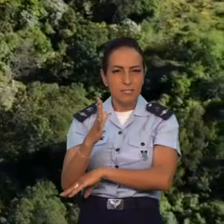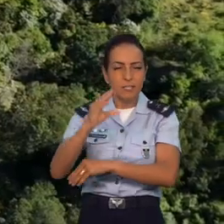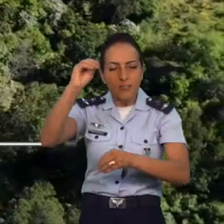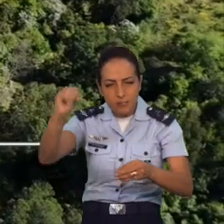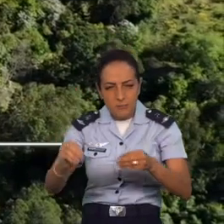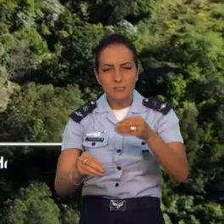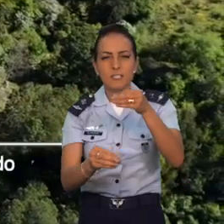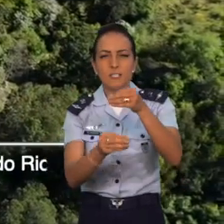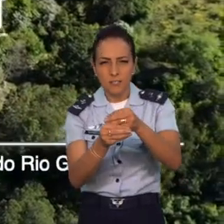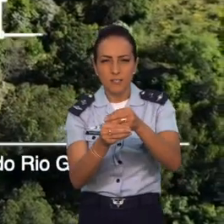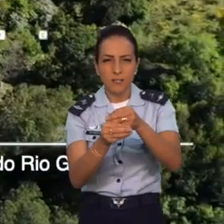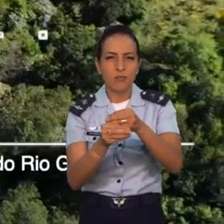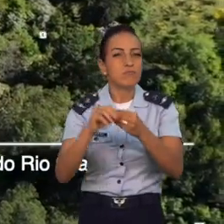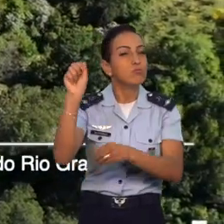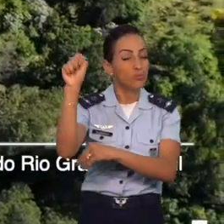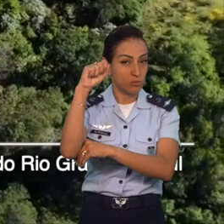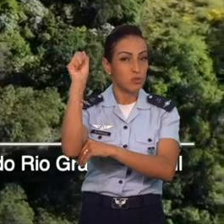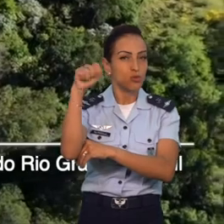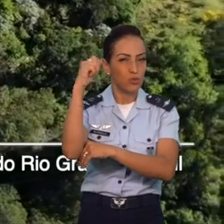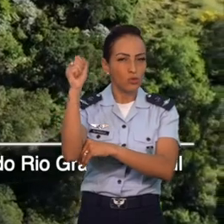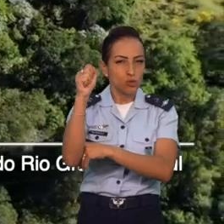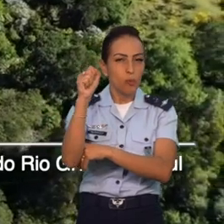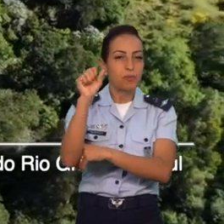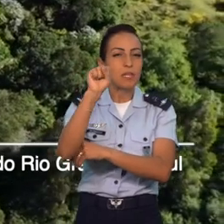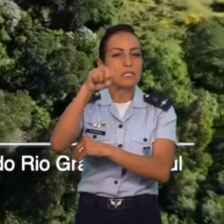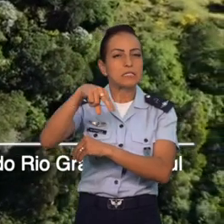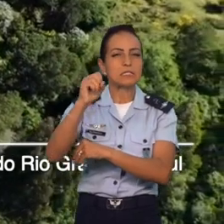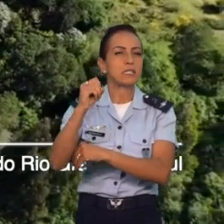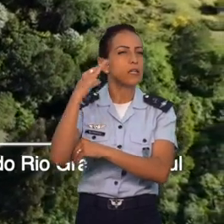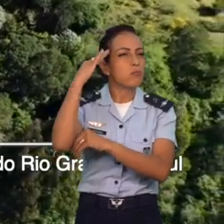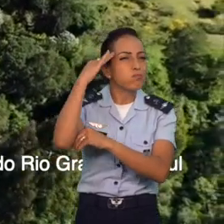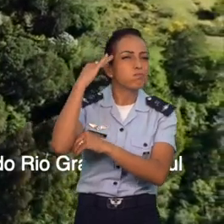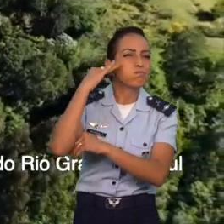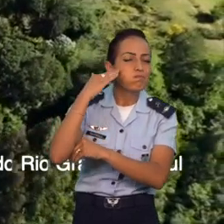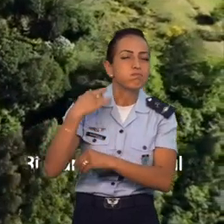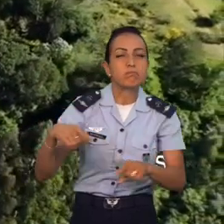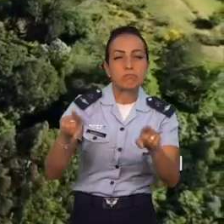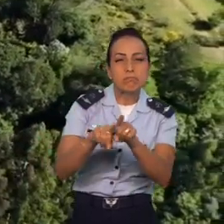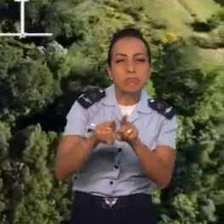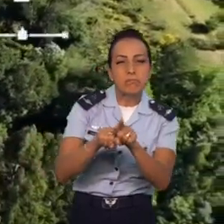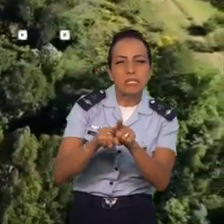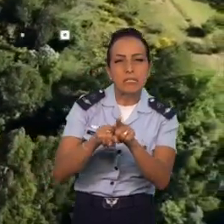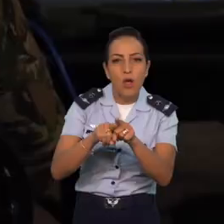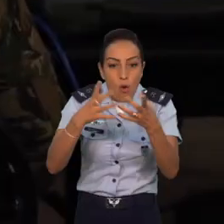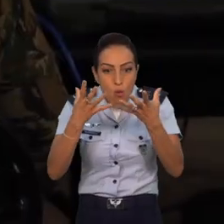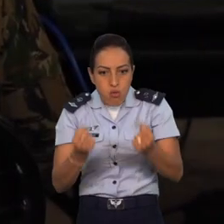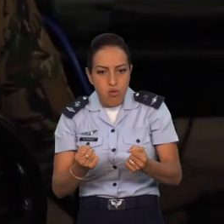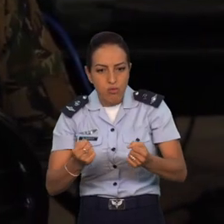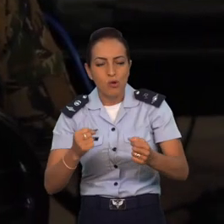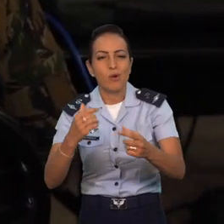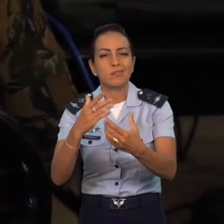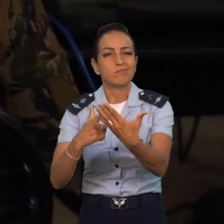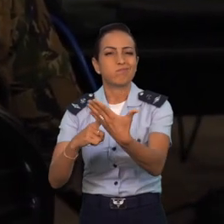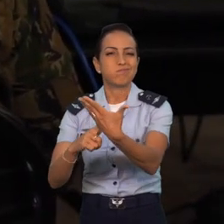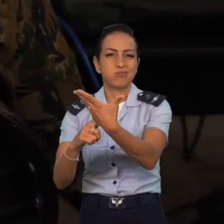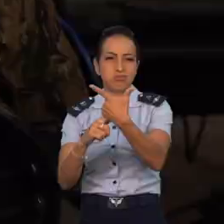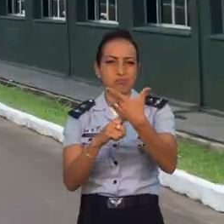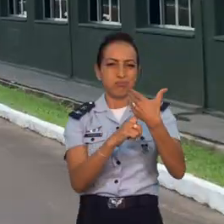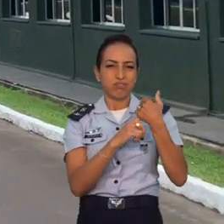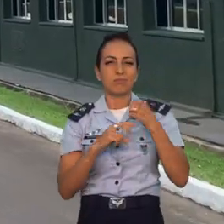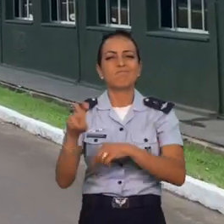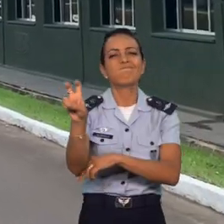Brasileira, inseridas no interior do Rio Grande do Sul, em Santana da Boa Vista, recebem um ataque cibernético aos